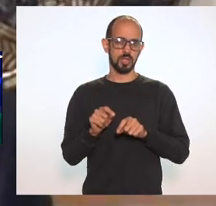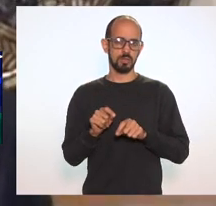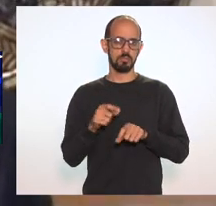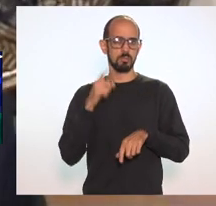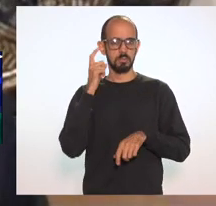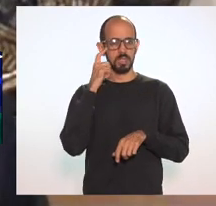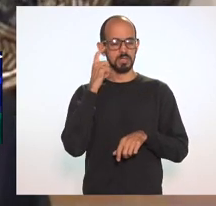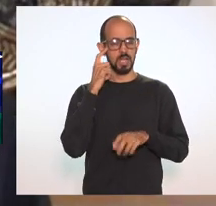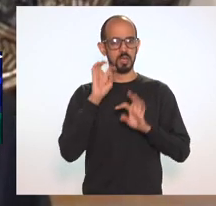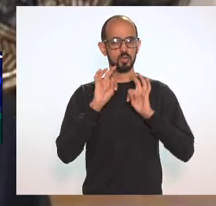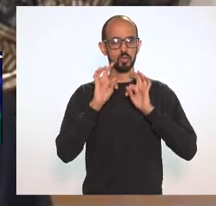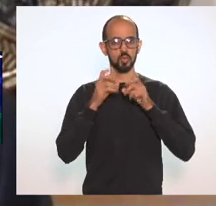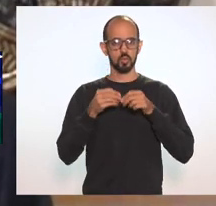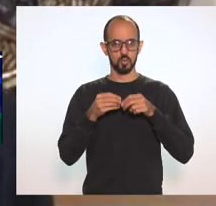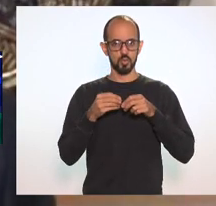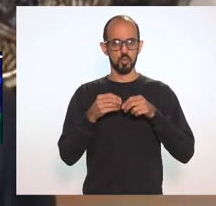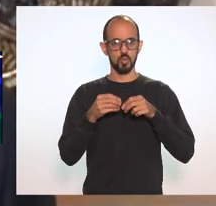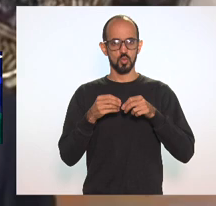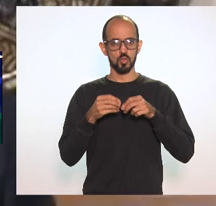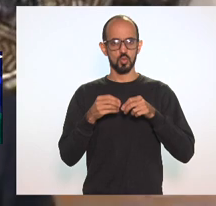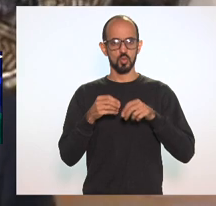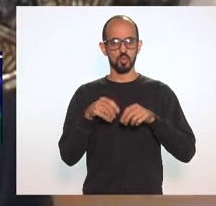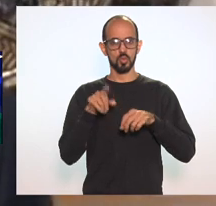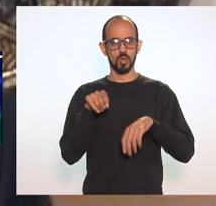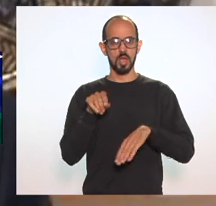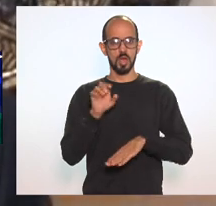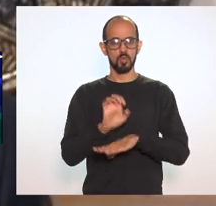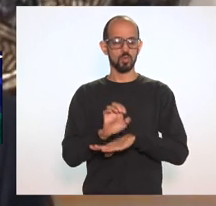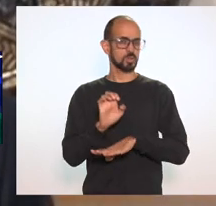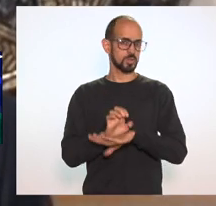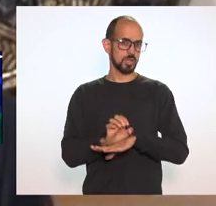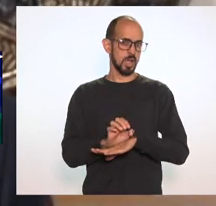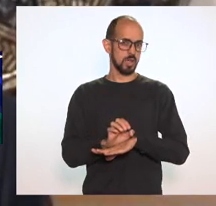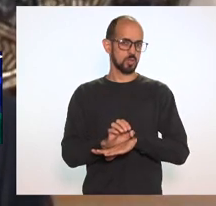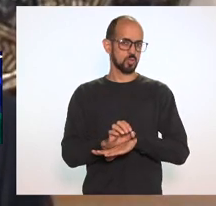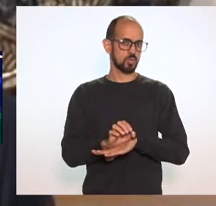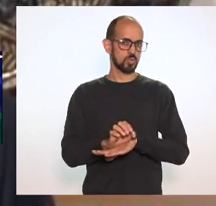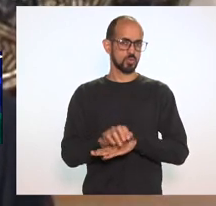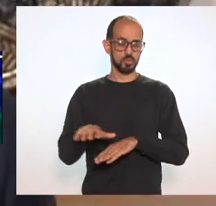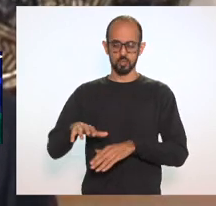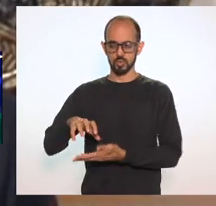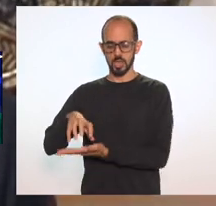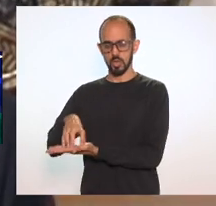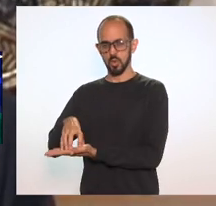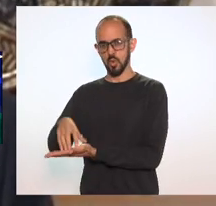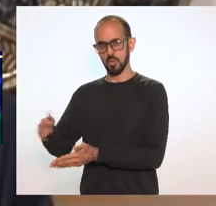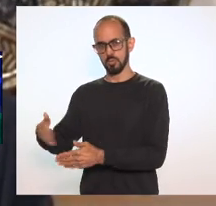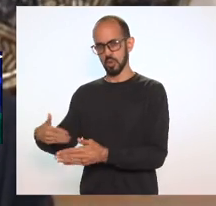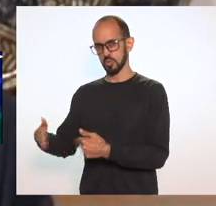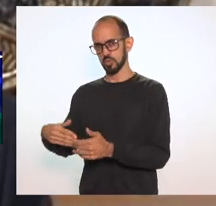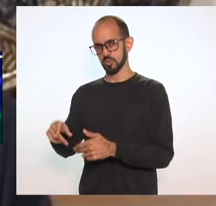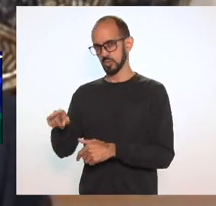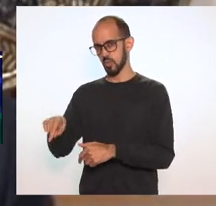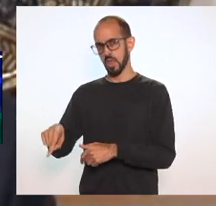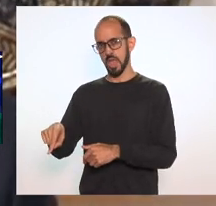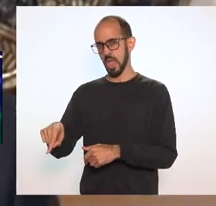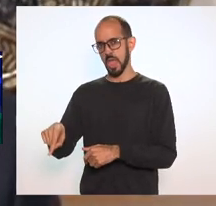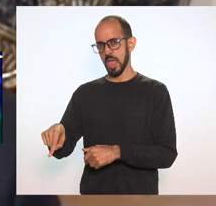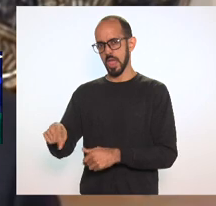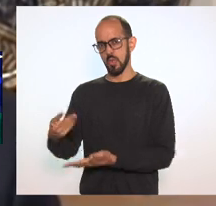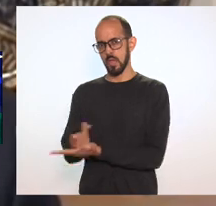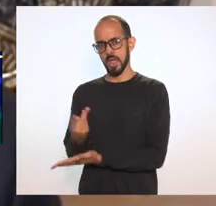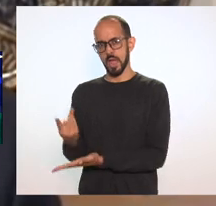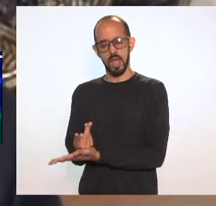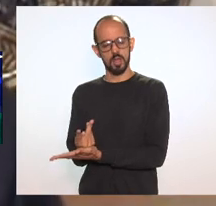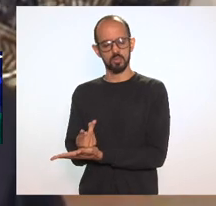tem que ser o estado e o Vilão é o setor produtivo mas sabemos bem que não é